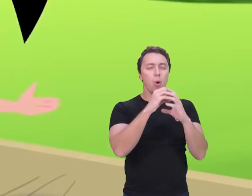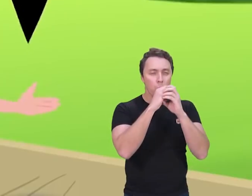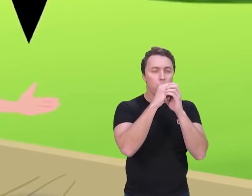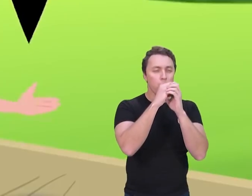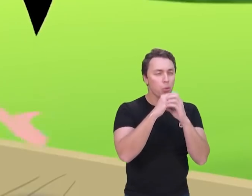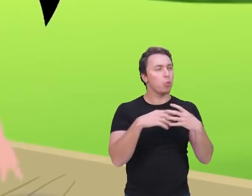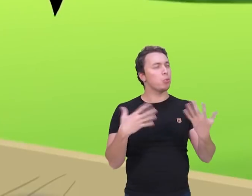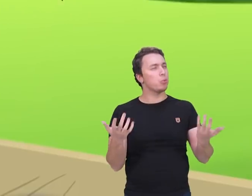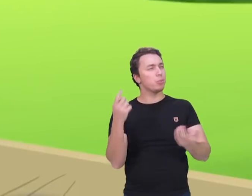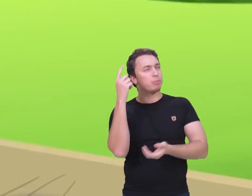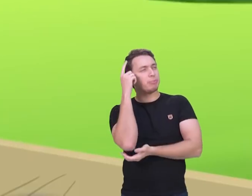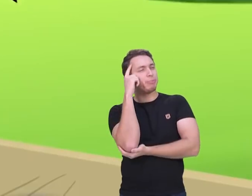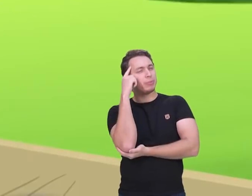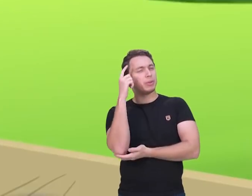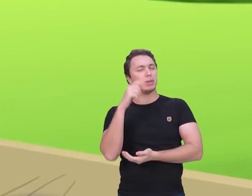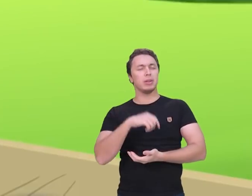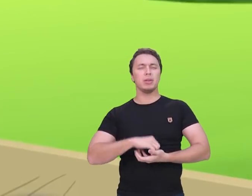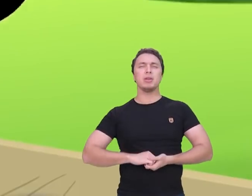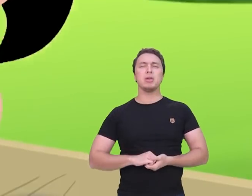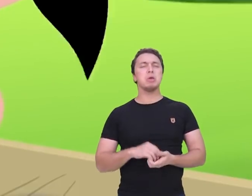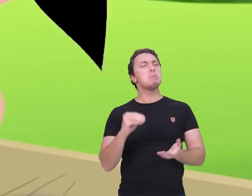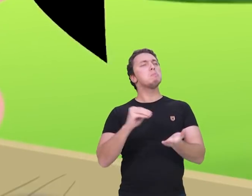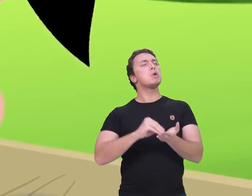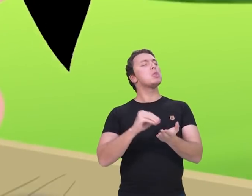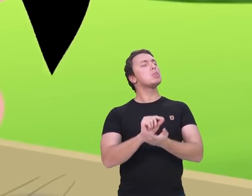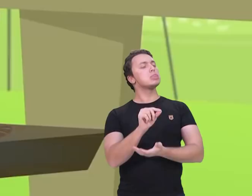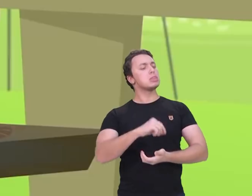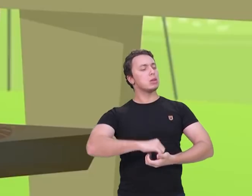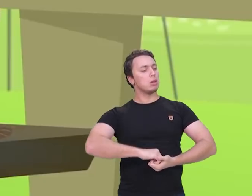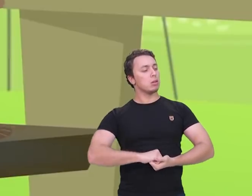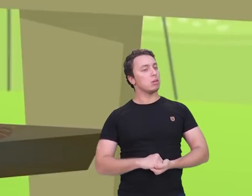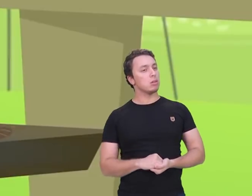vento. O que tá faltando?